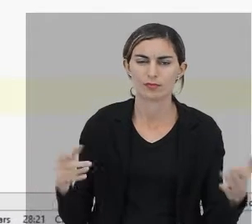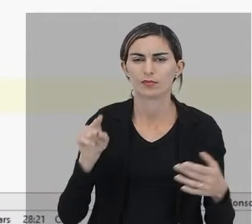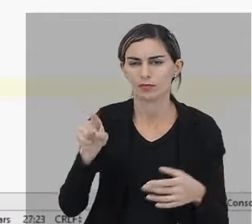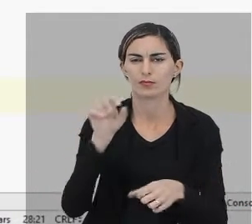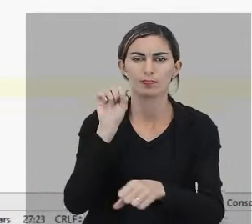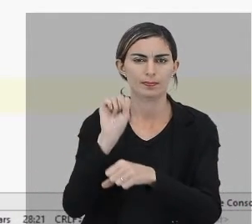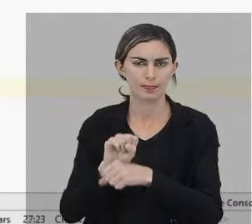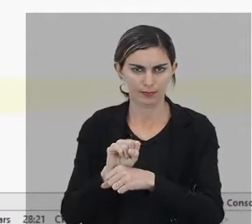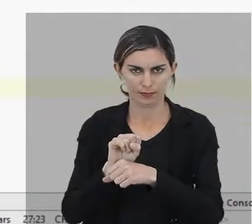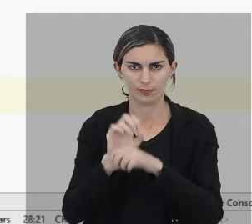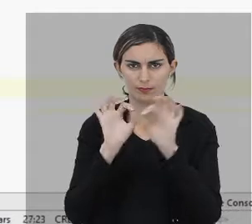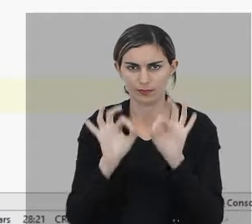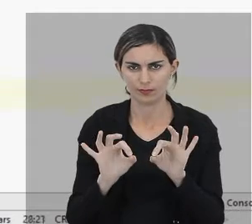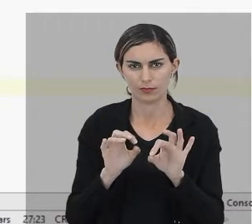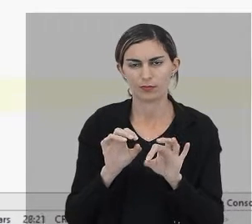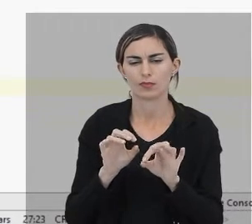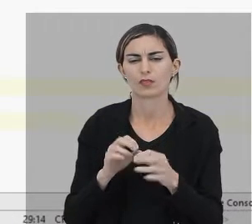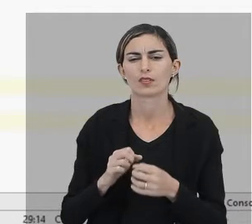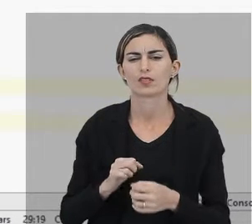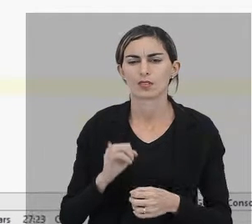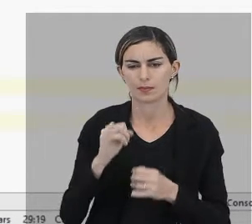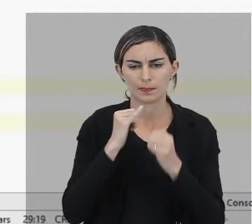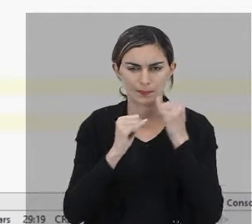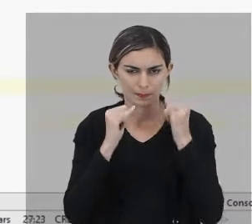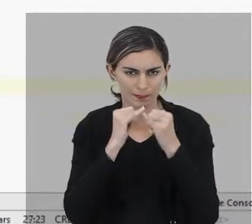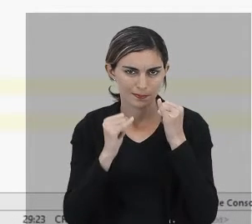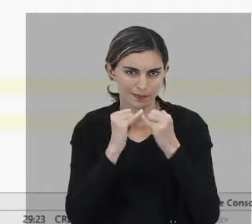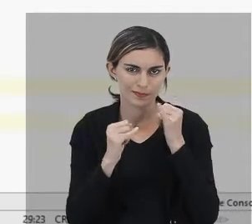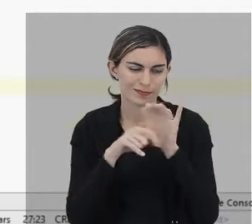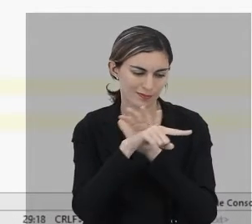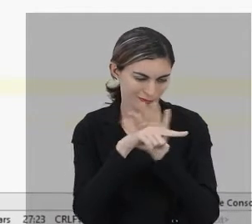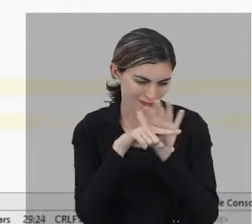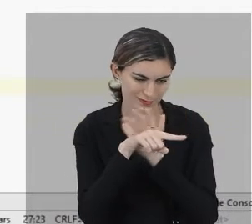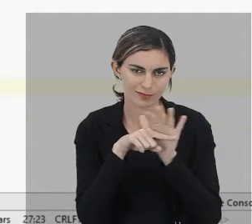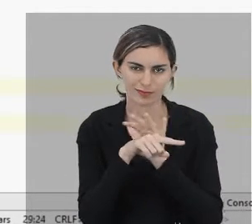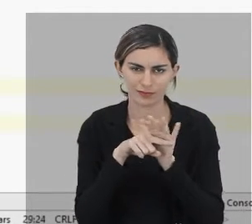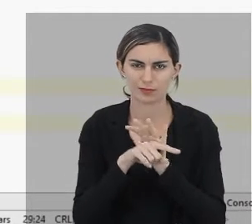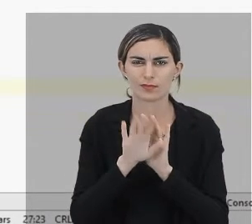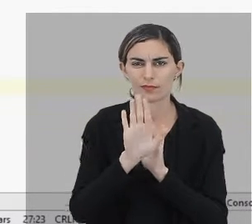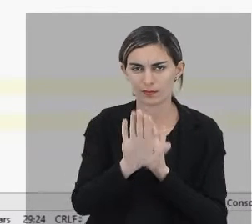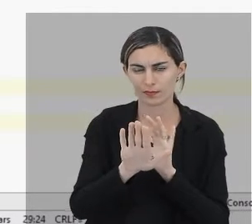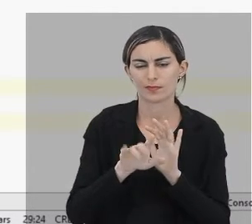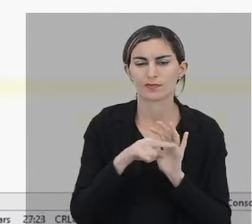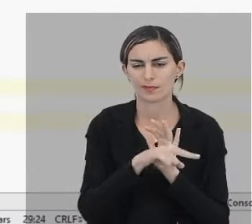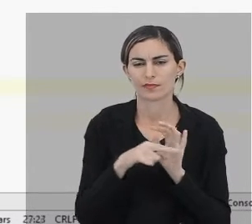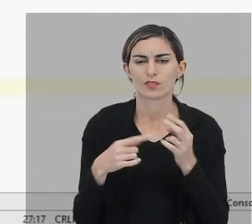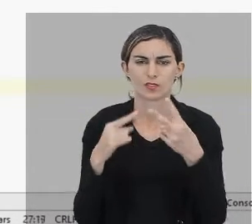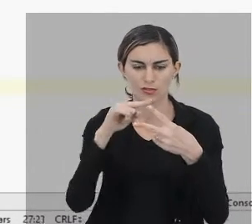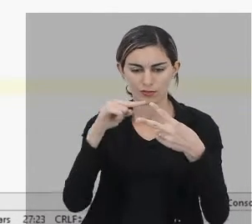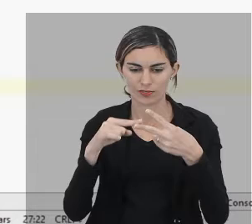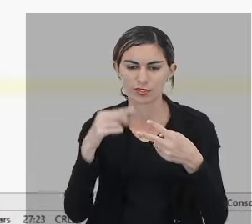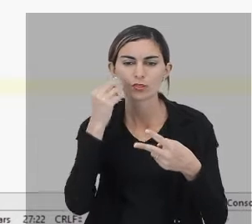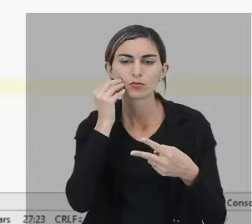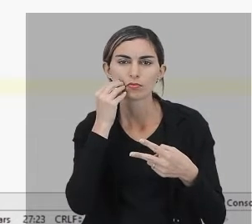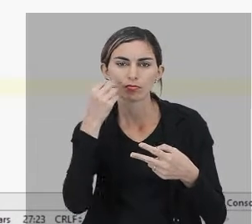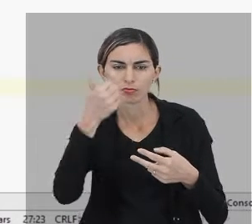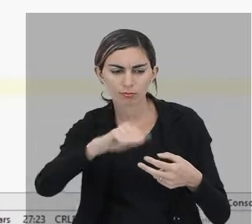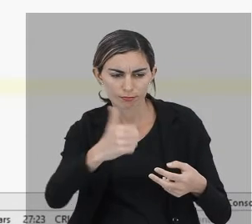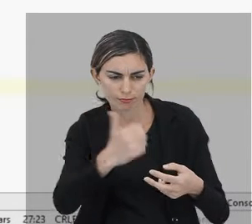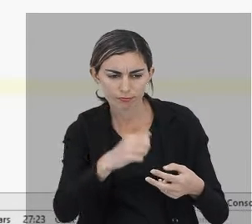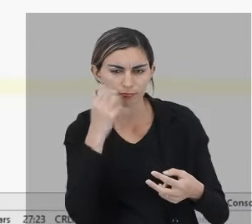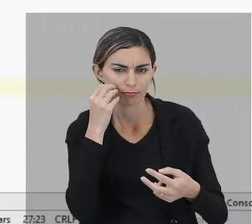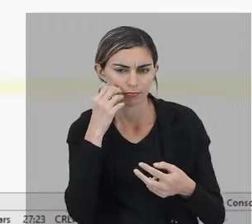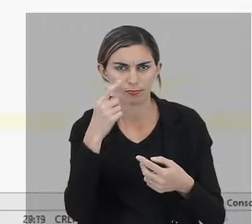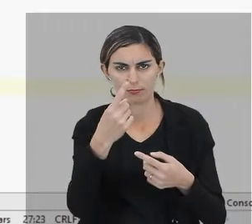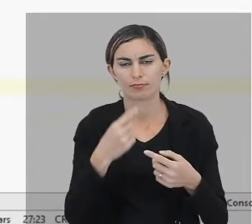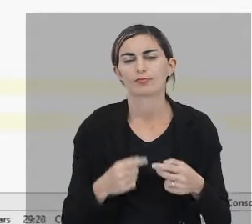vai parar, certo? Ele funciona muito parecido com essa verificação aqui, mas você no caso está fazendo dois testes. Você faz um